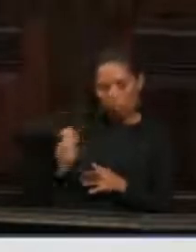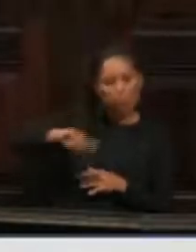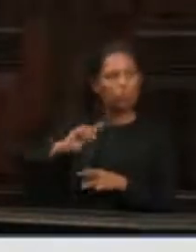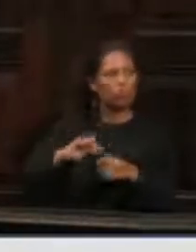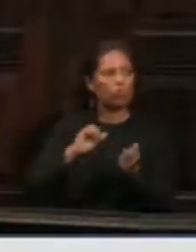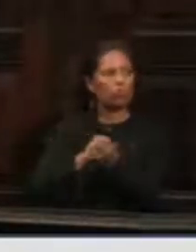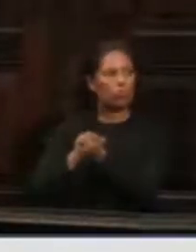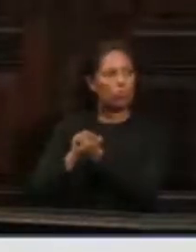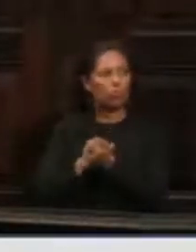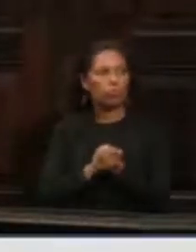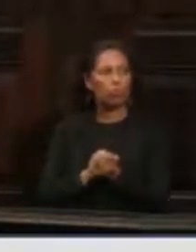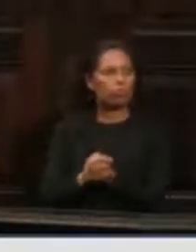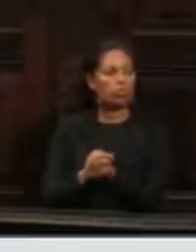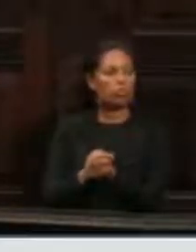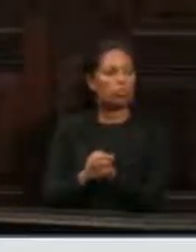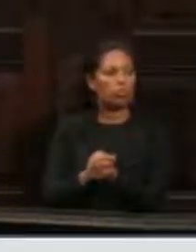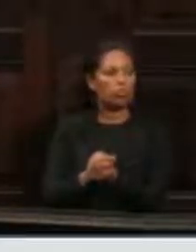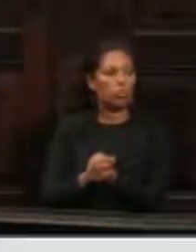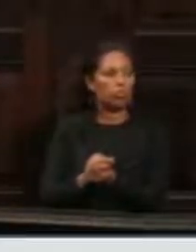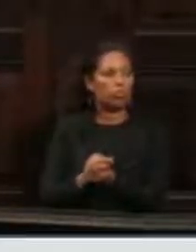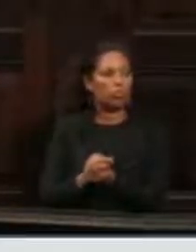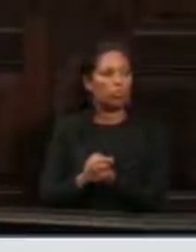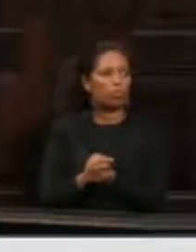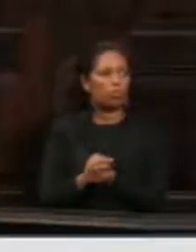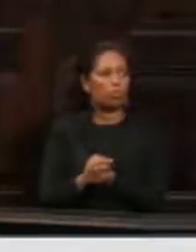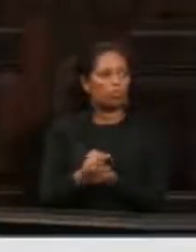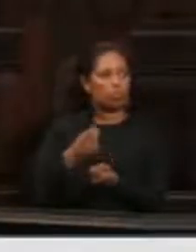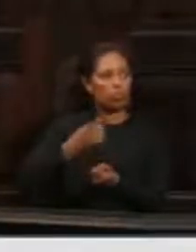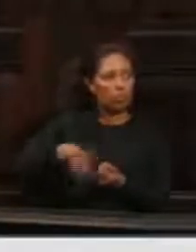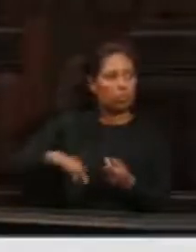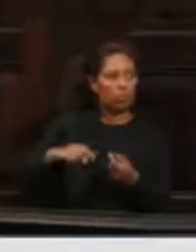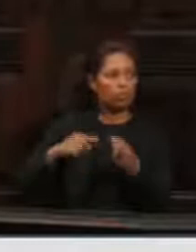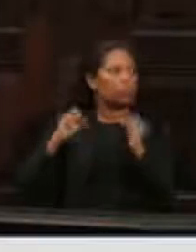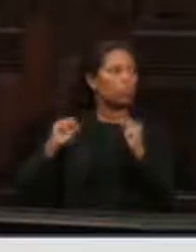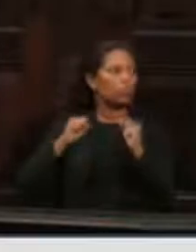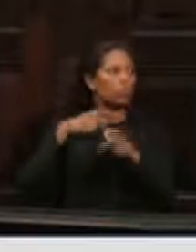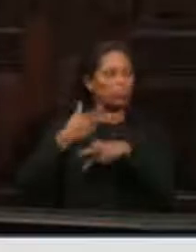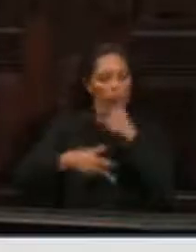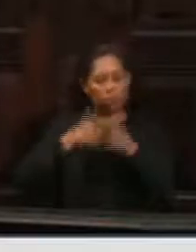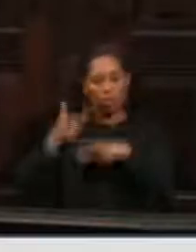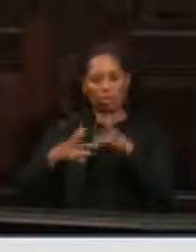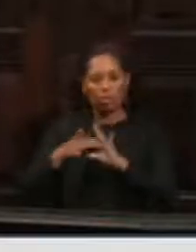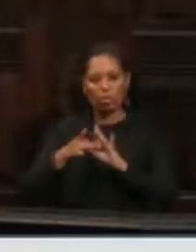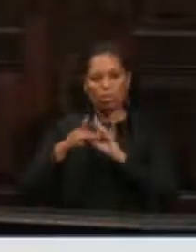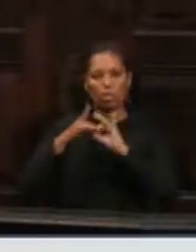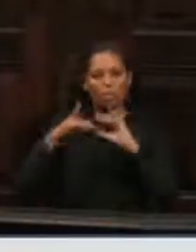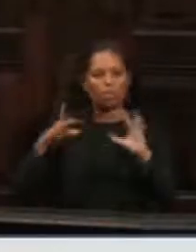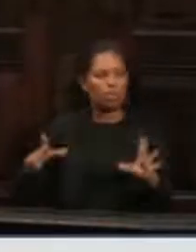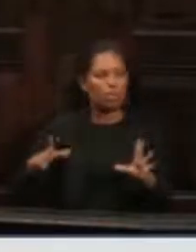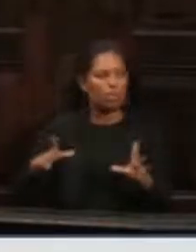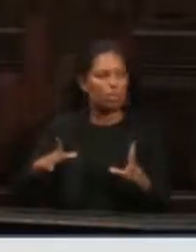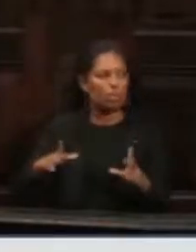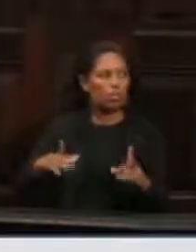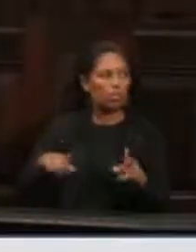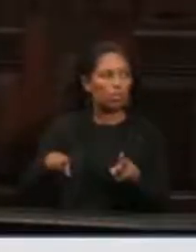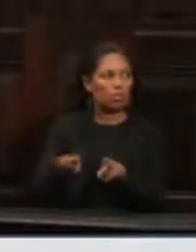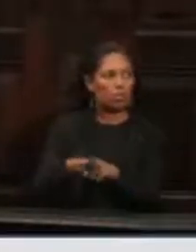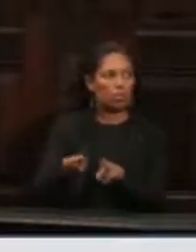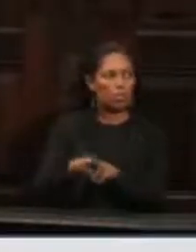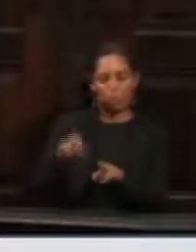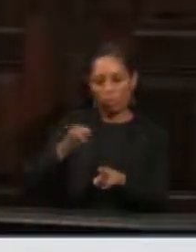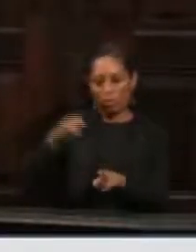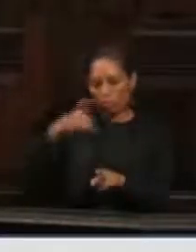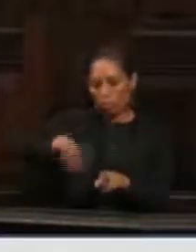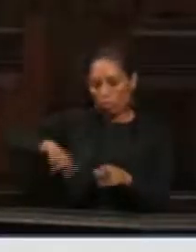que é parte também desse expediente final que a gente tem uma liberdade, uma discussão de opiniões e que mesmo que seja acordado e se a gente